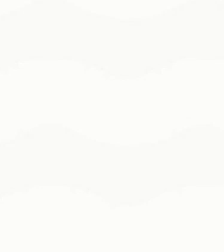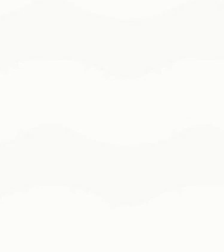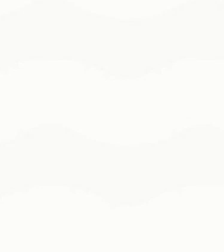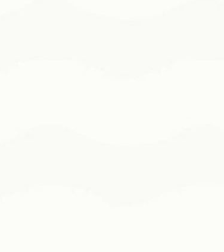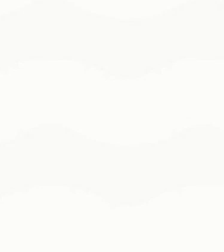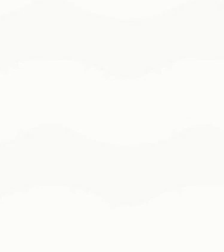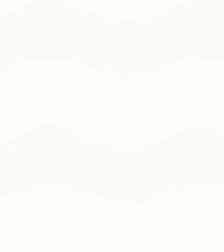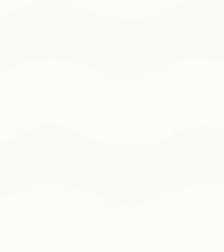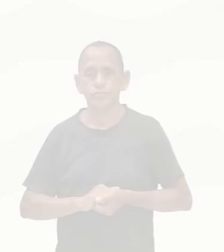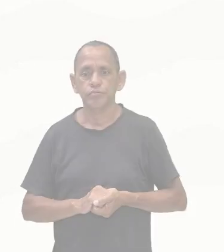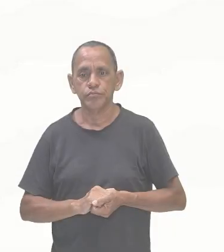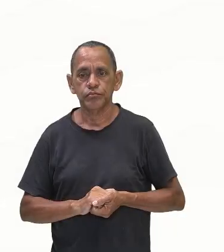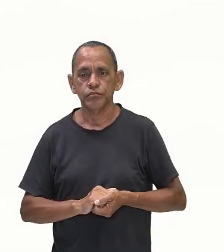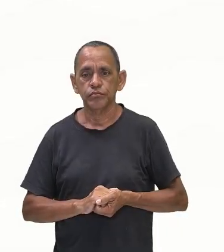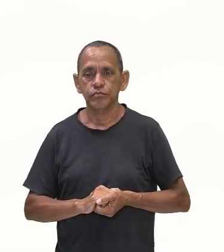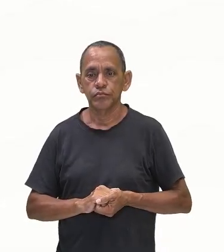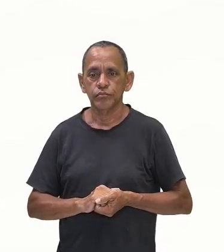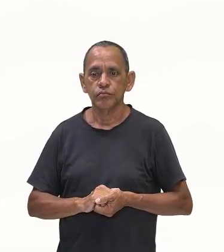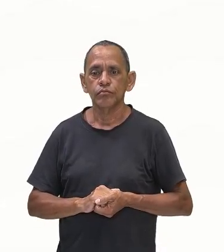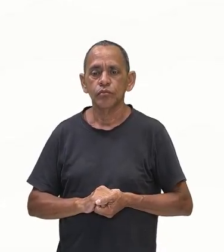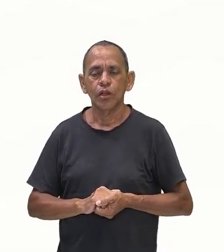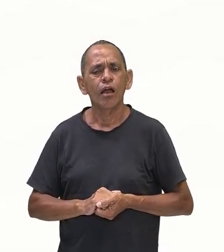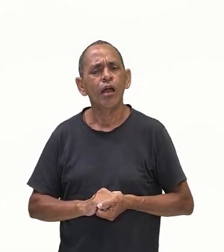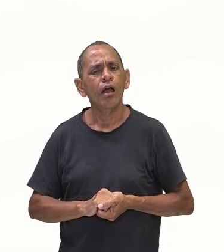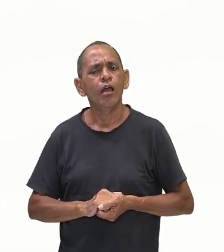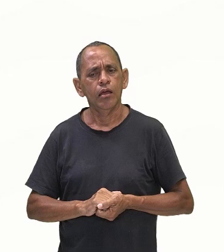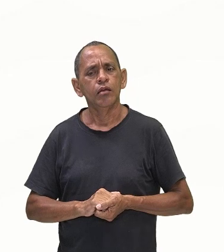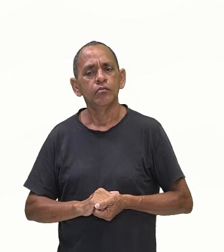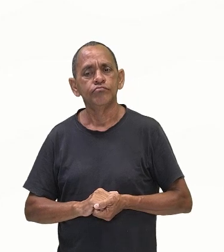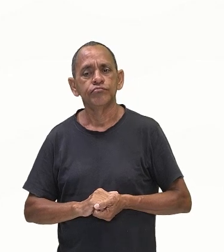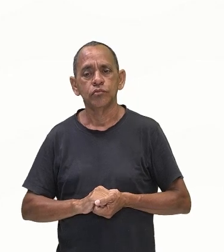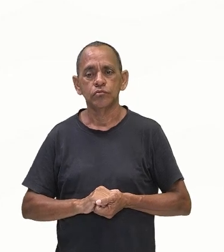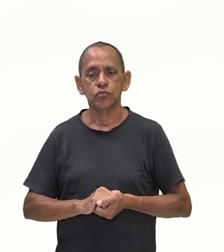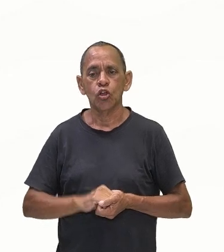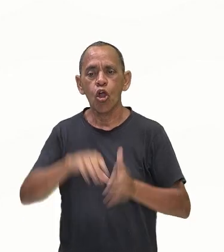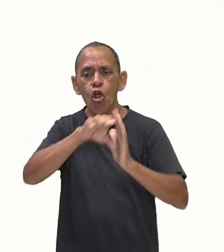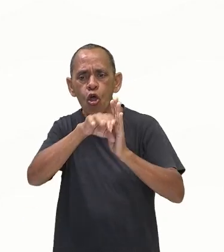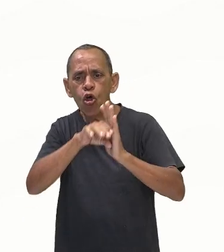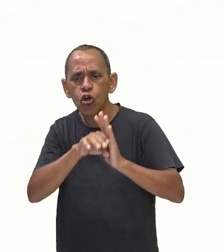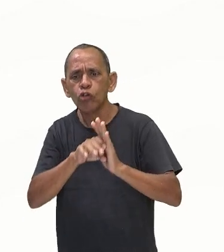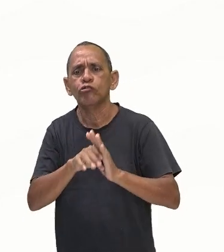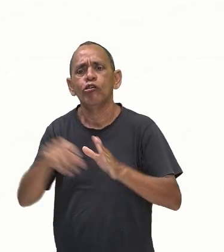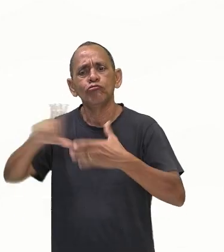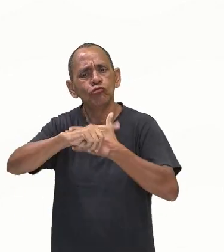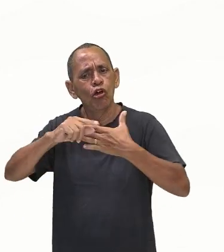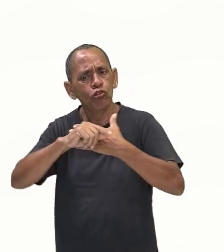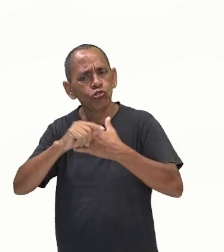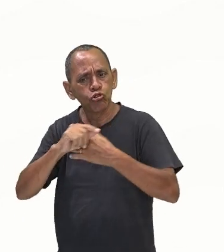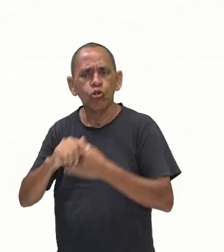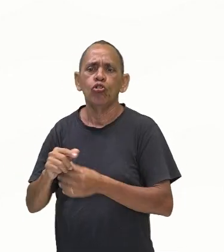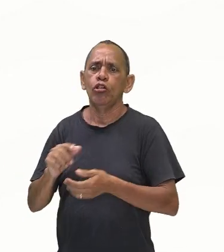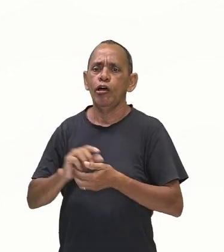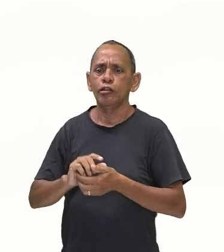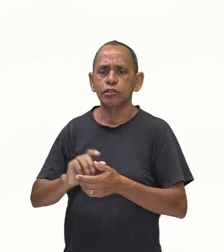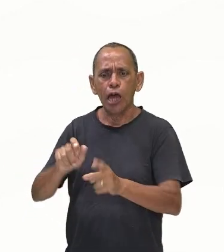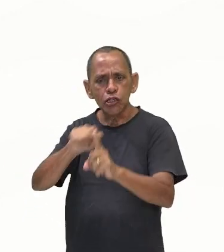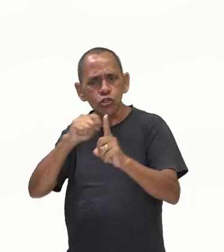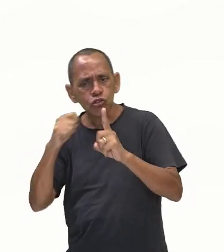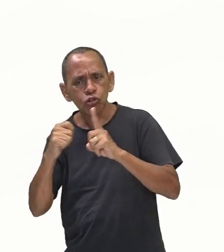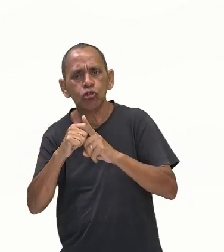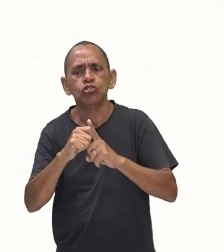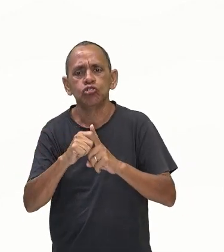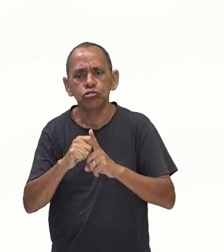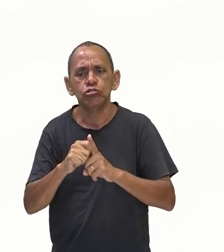simbólica. Quem não sabe o que é isso, é um conceito lá de um autor da sociologia, não é? Justamente para falar a respeito